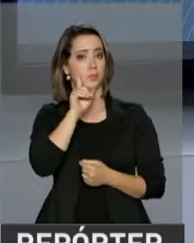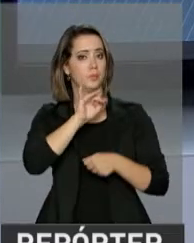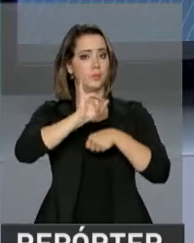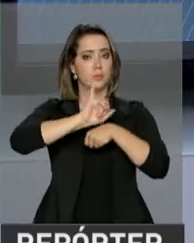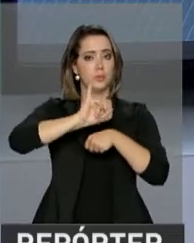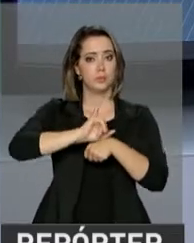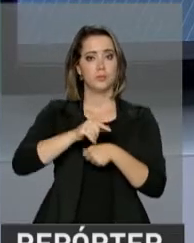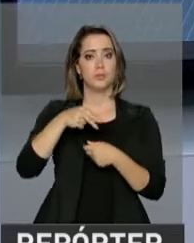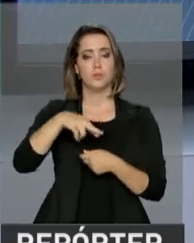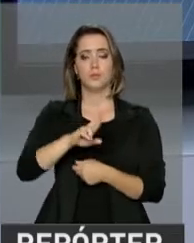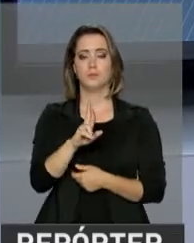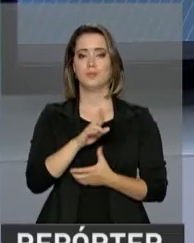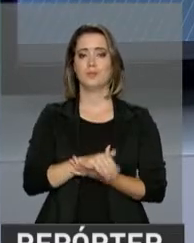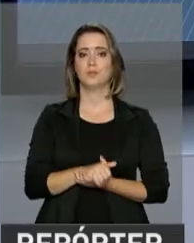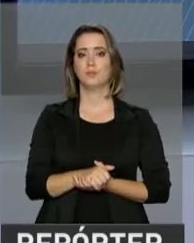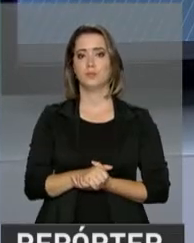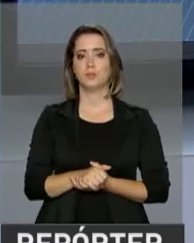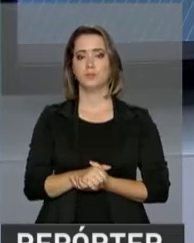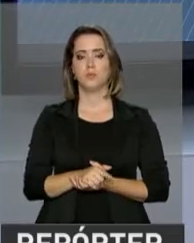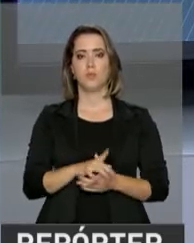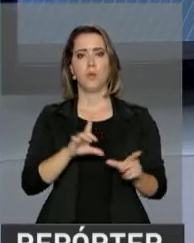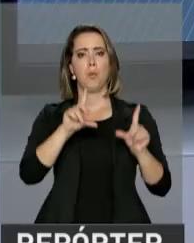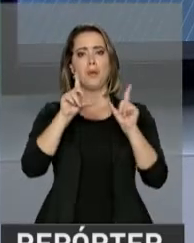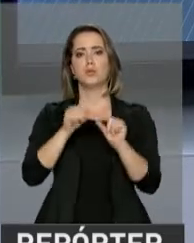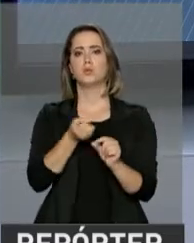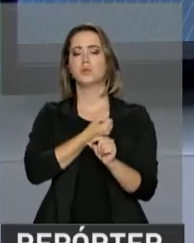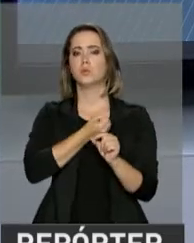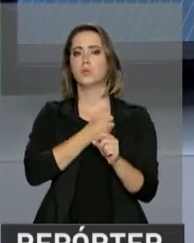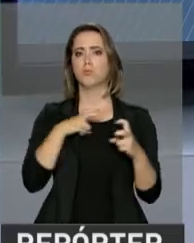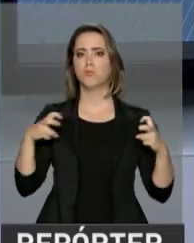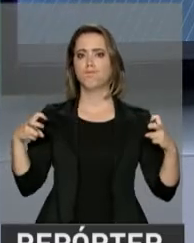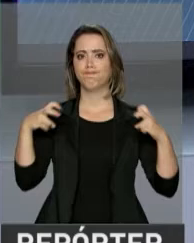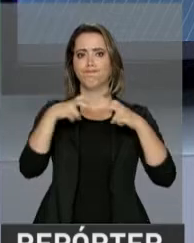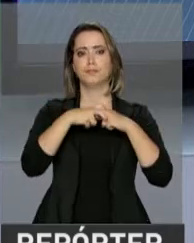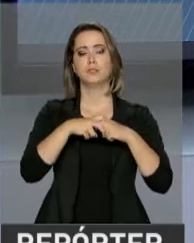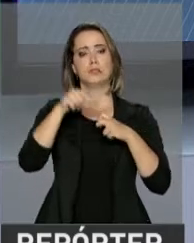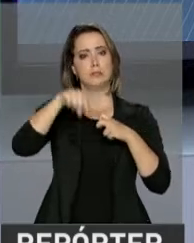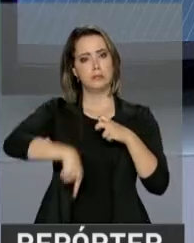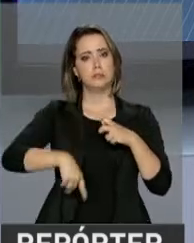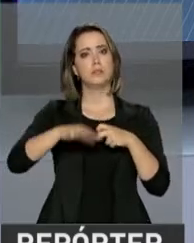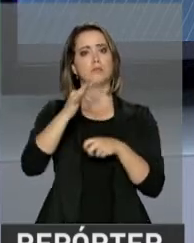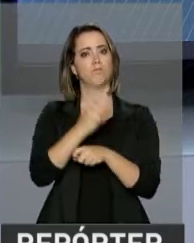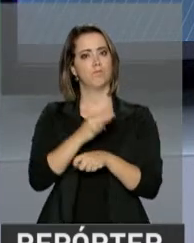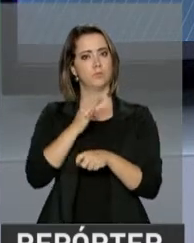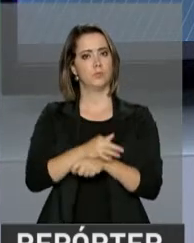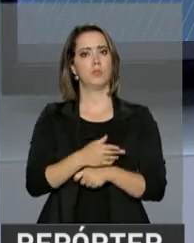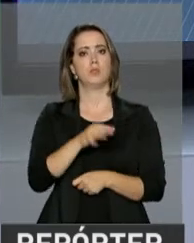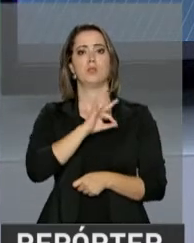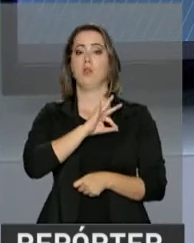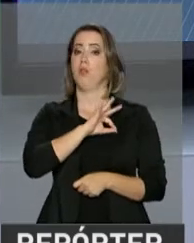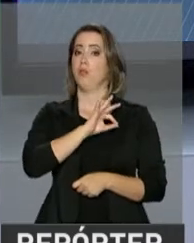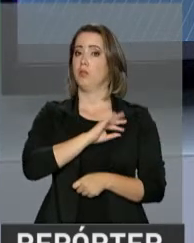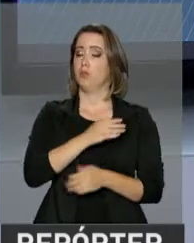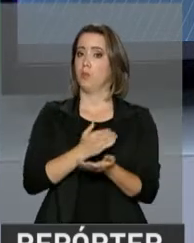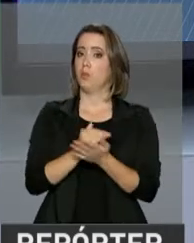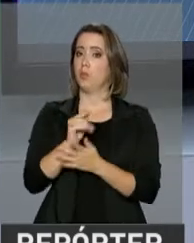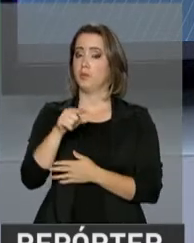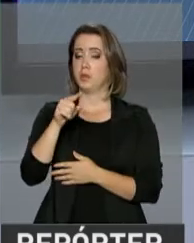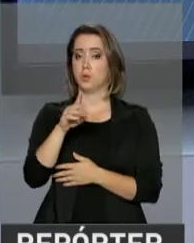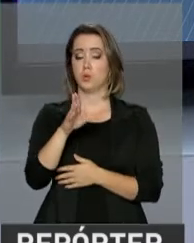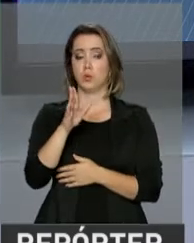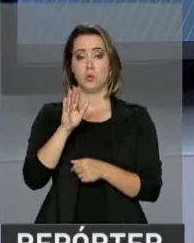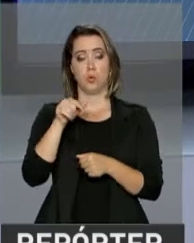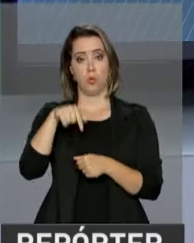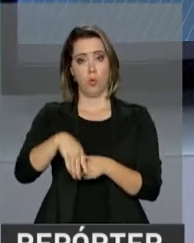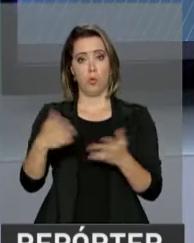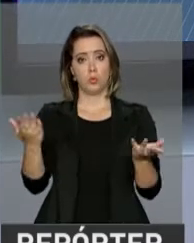para o repórter nbr para reduzir o número de acidentes neste feriado a polícia rodoviária federal começou na meia noite desta